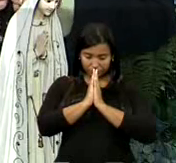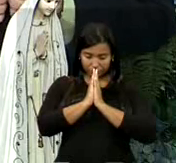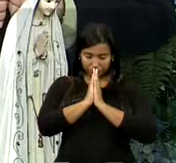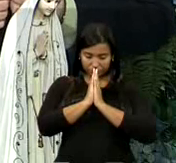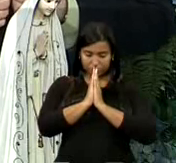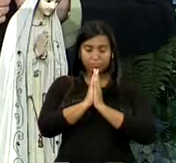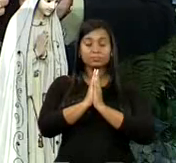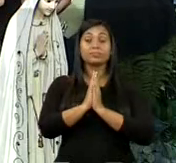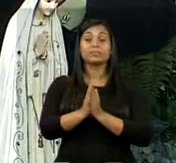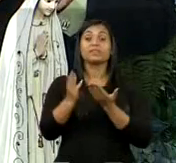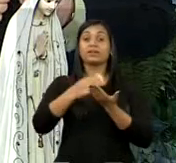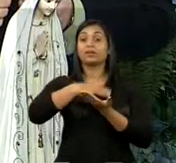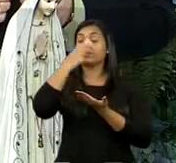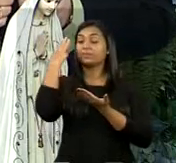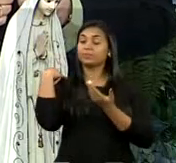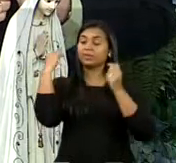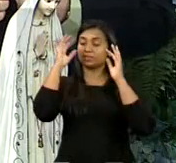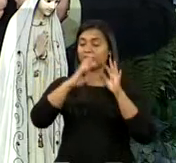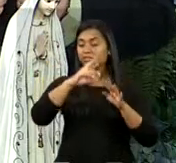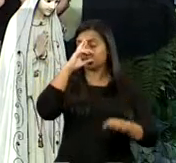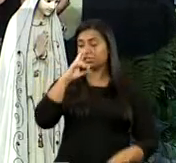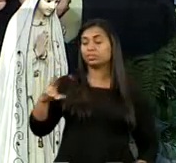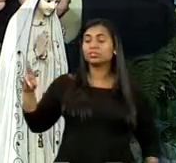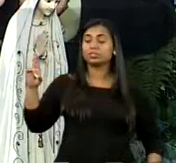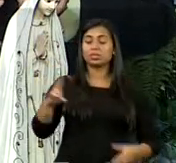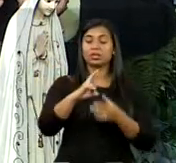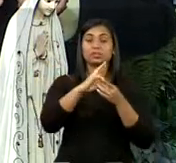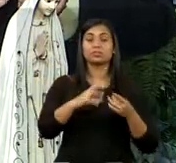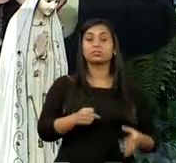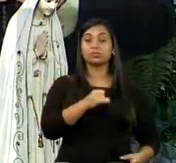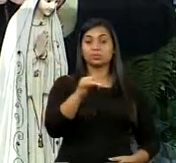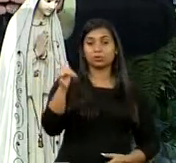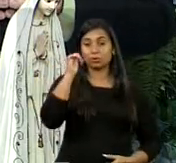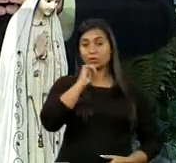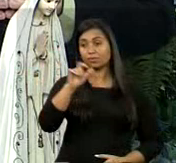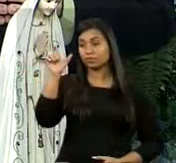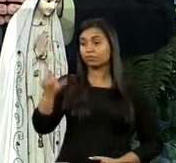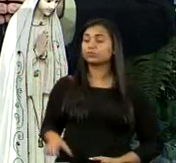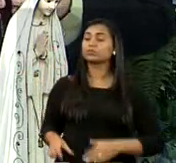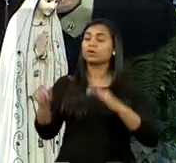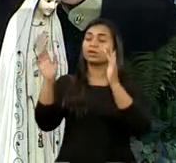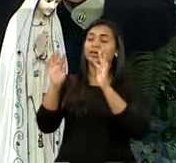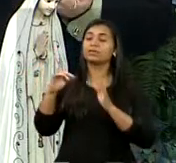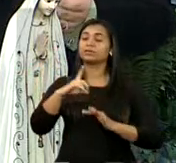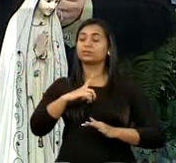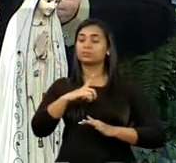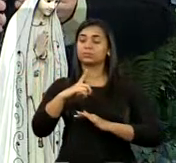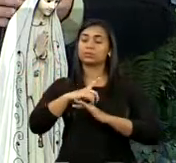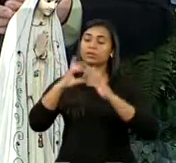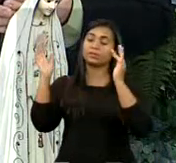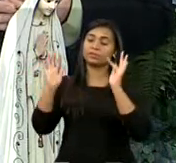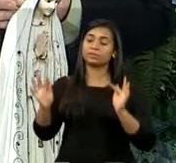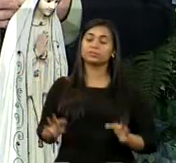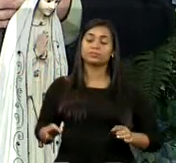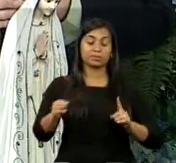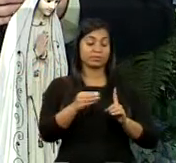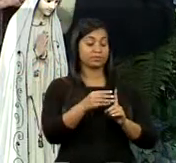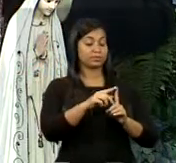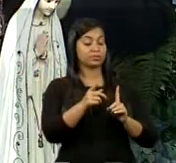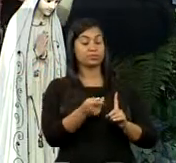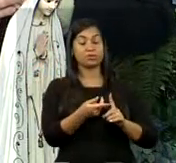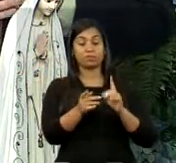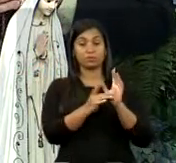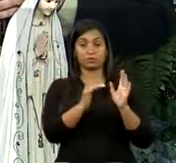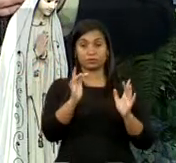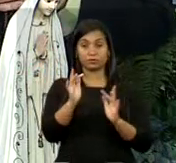morte. Amém. Ave Maria, cheia de graça, o Senhor é convosco. Bendita sois vós entre as